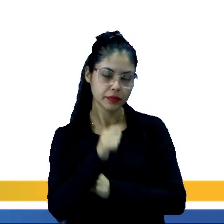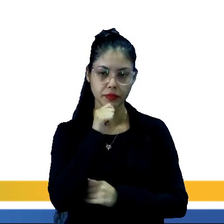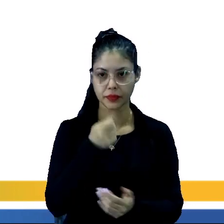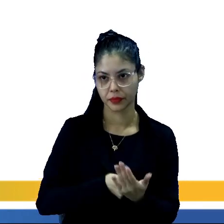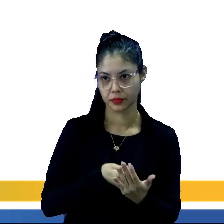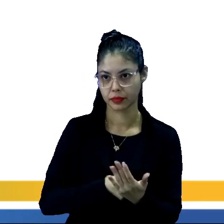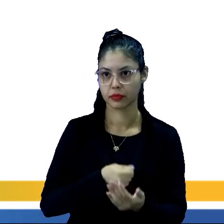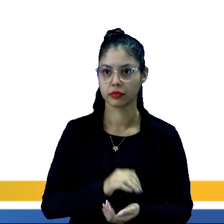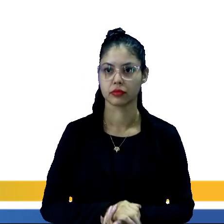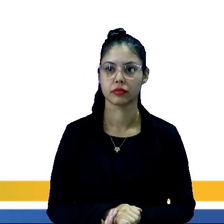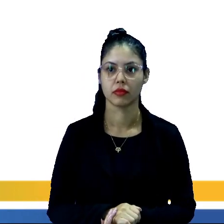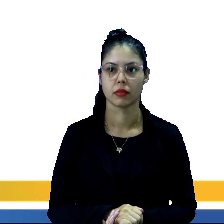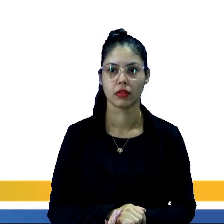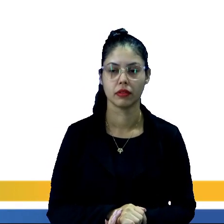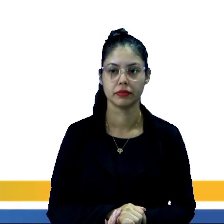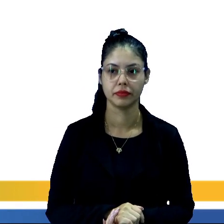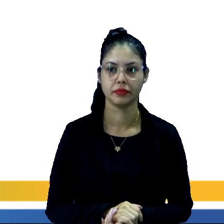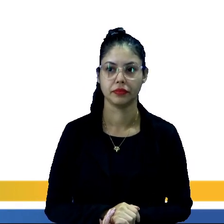persuasão.